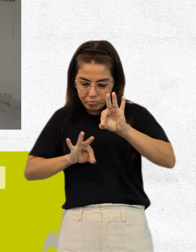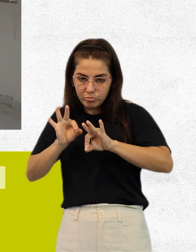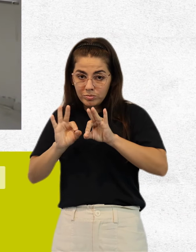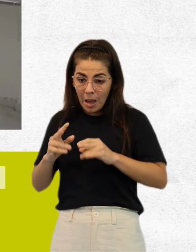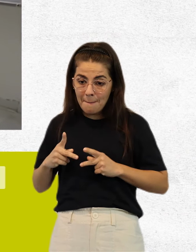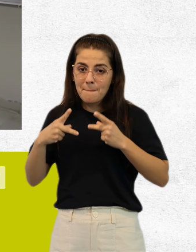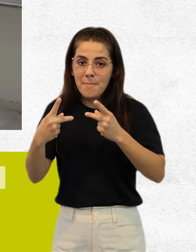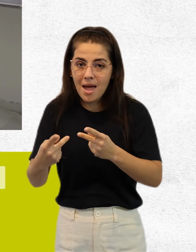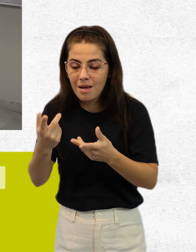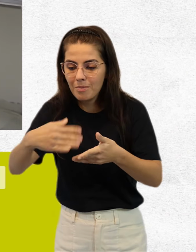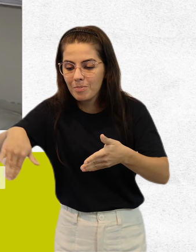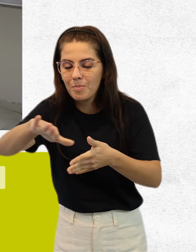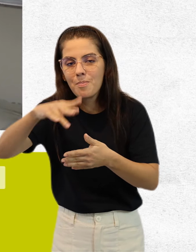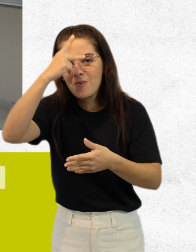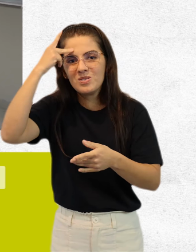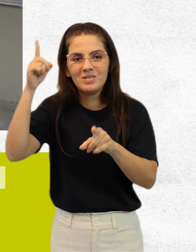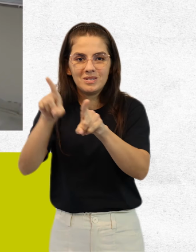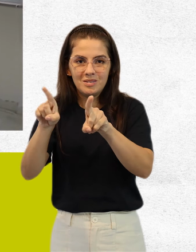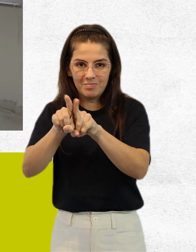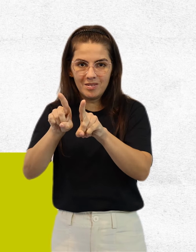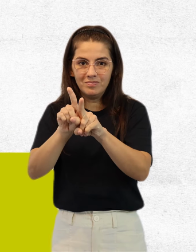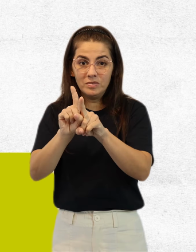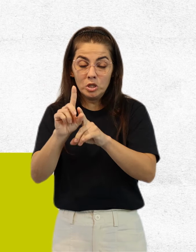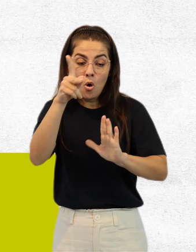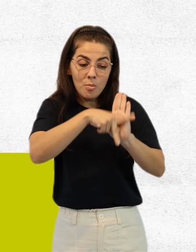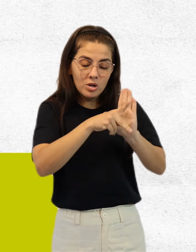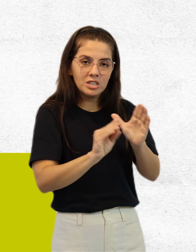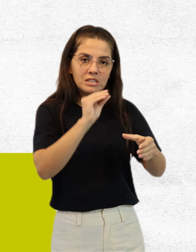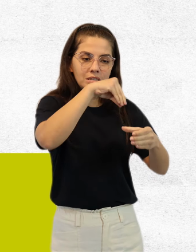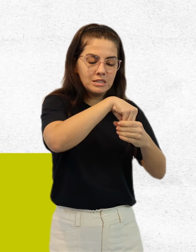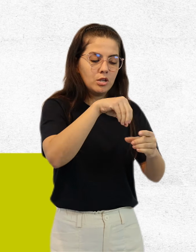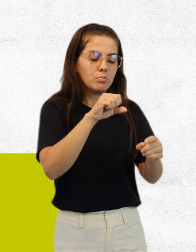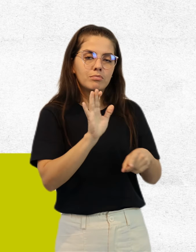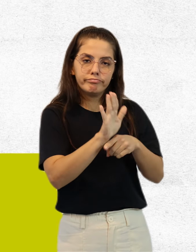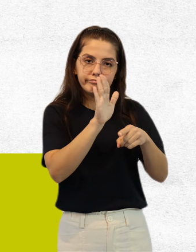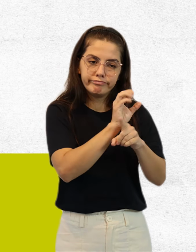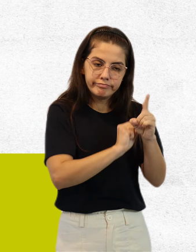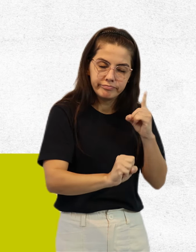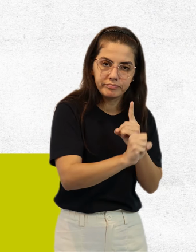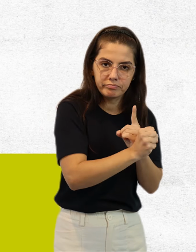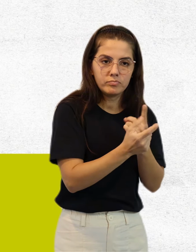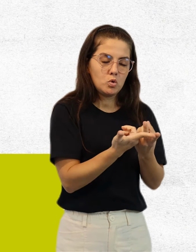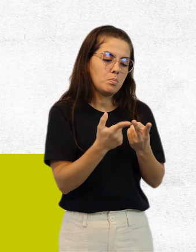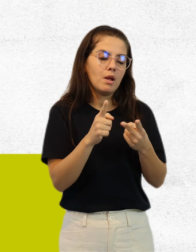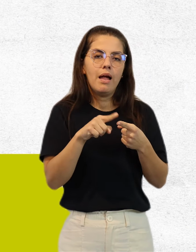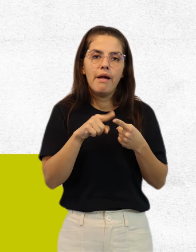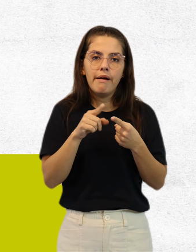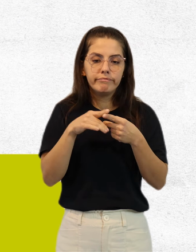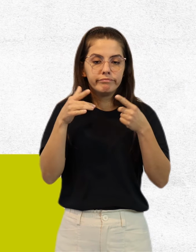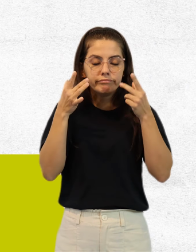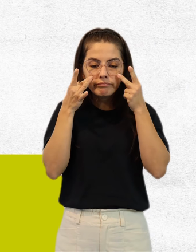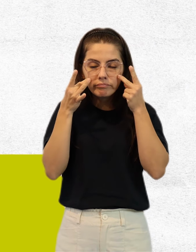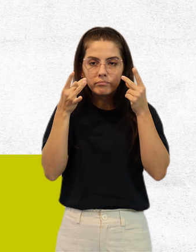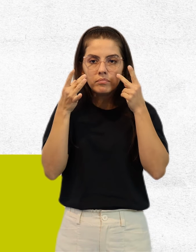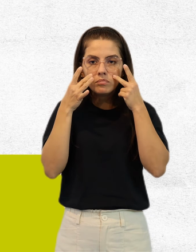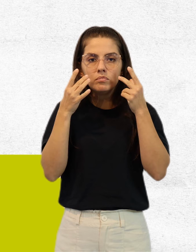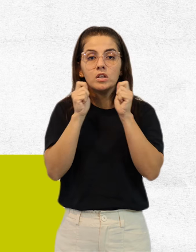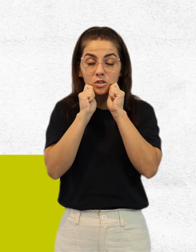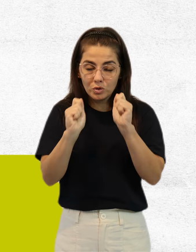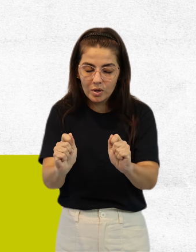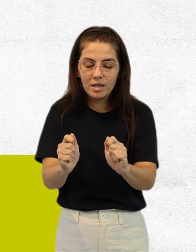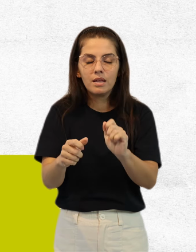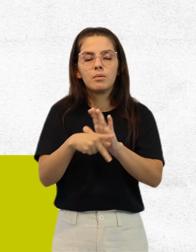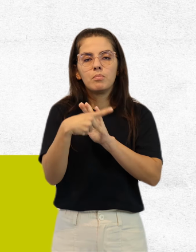sendo preponderantemente dentro da assistência social. Então, seguindo as 3 linhas da assistência social, a assessoria, que é o nosso projeto Sua Causa,